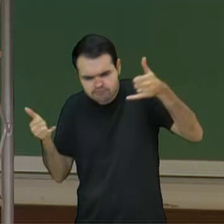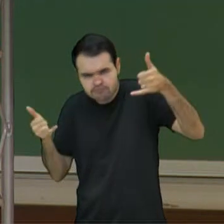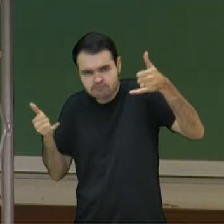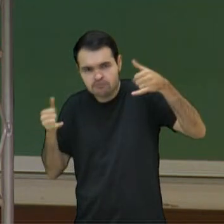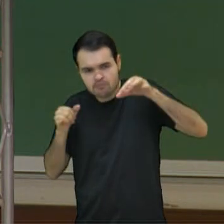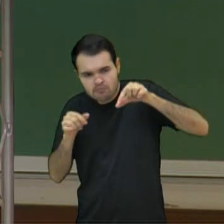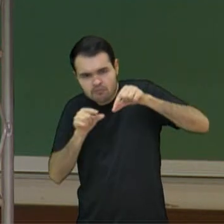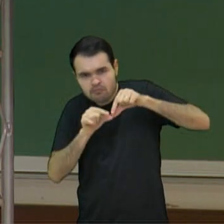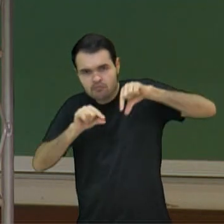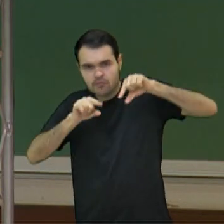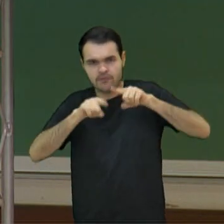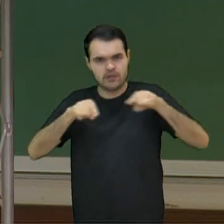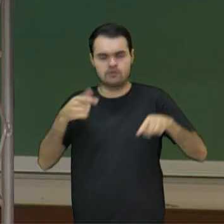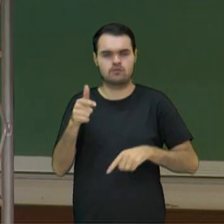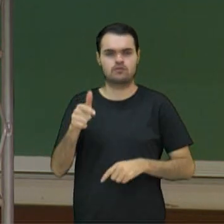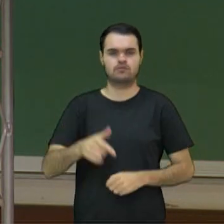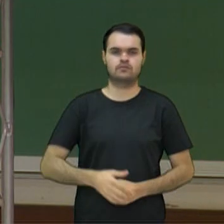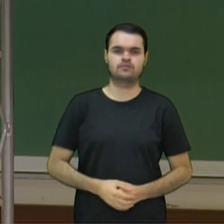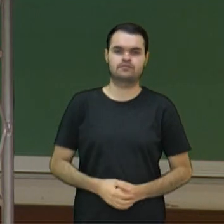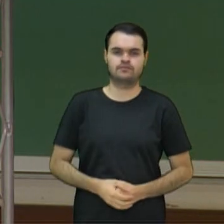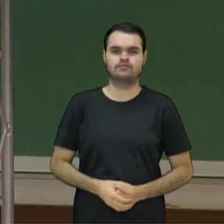né?